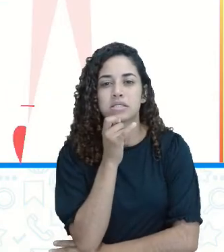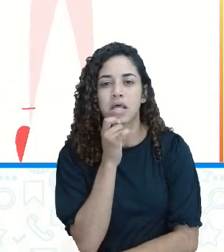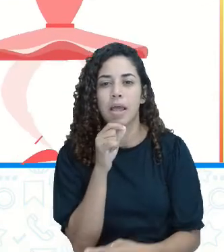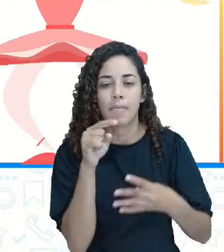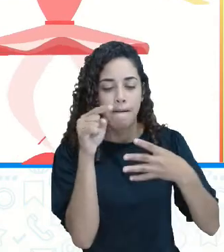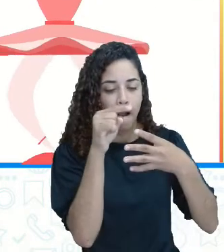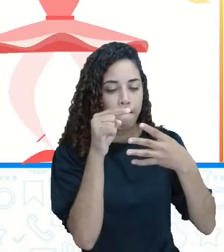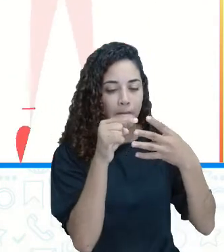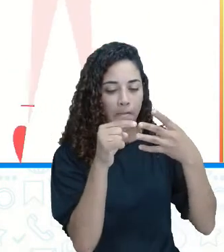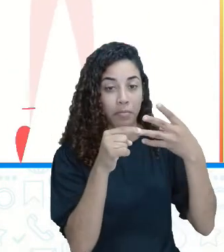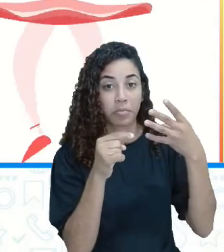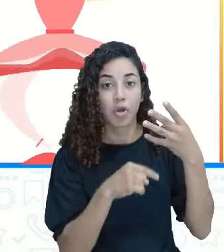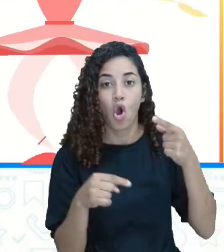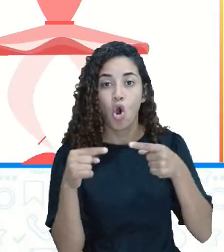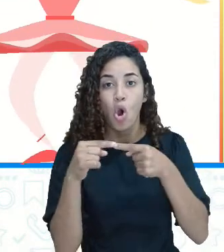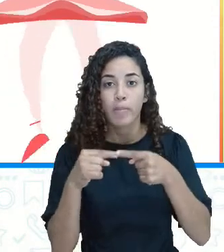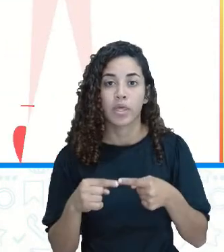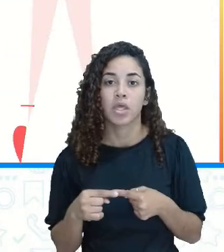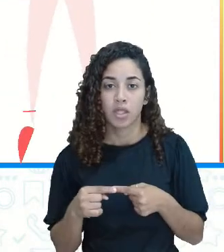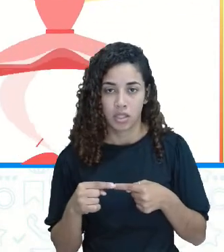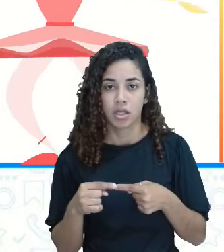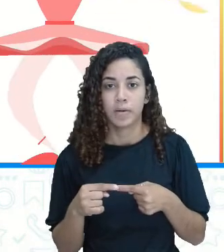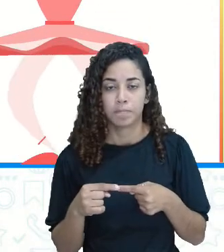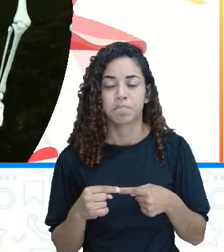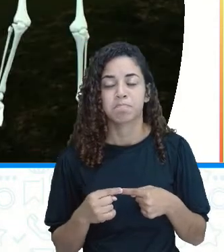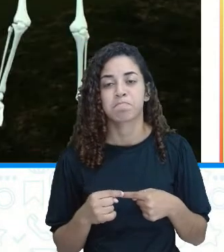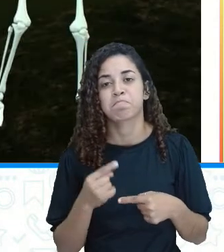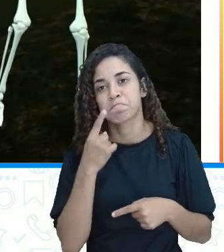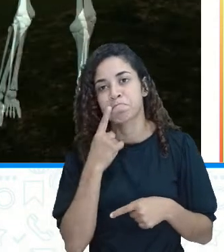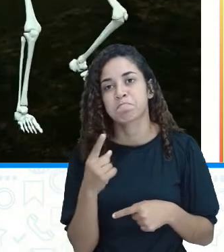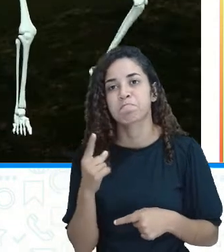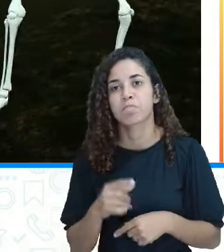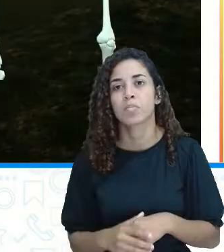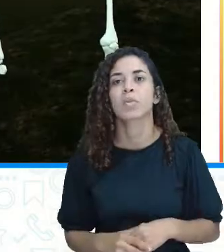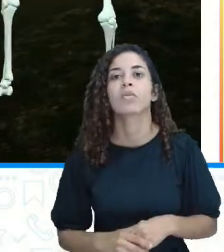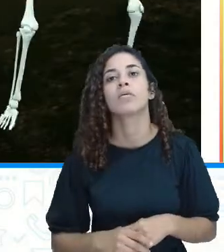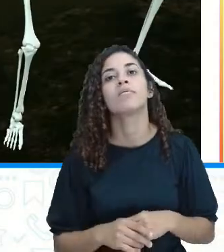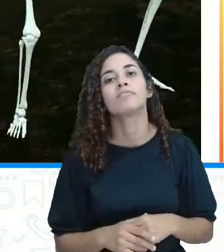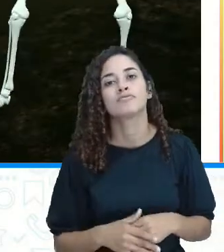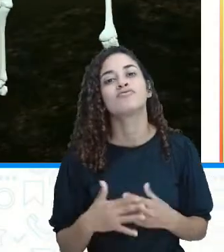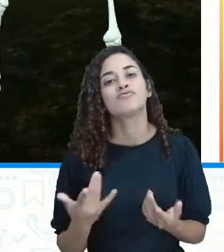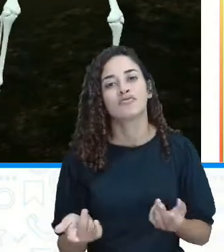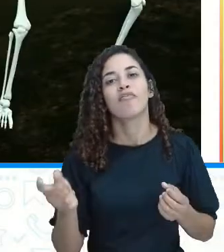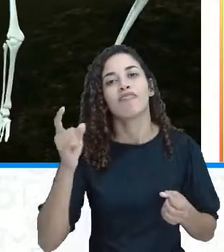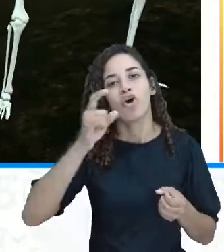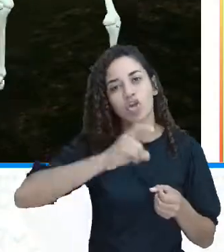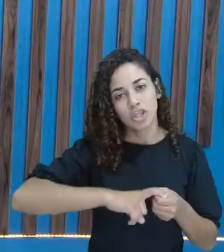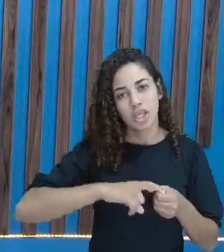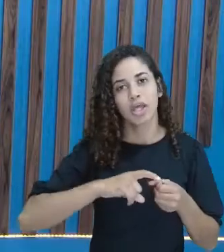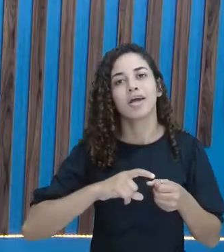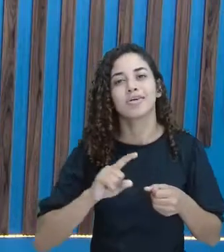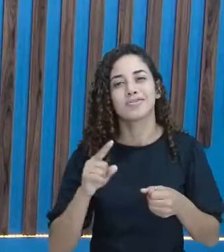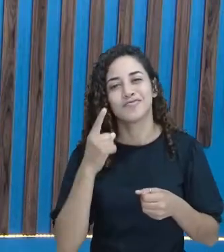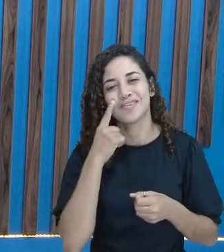os fatores. Tá certo? Está aí na nossa telinha. E ó, voltando aqui para os nossos esqueletos, que eu trouxe